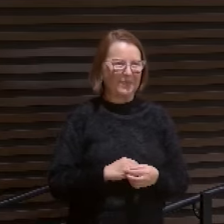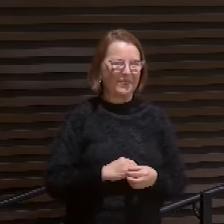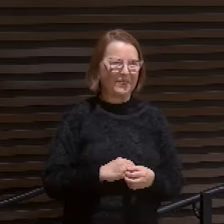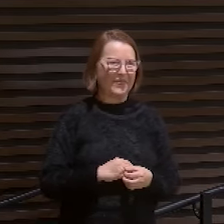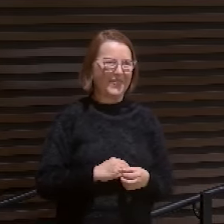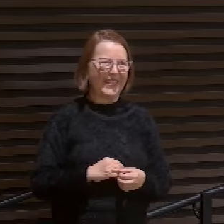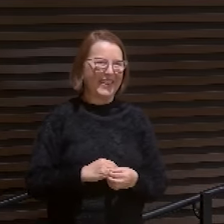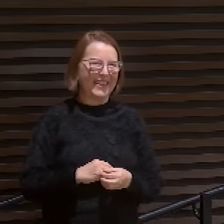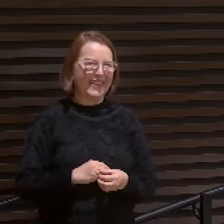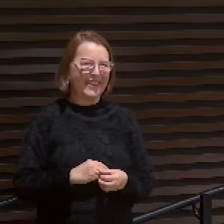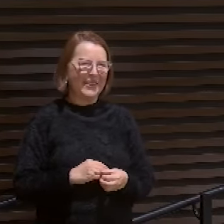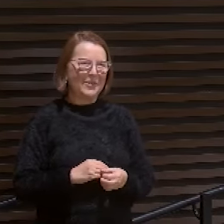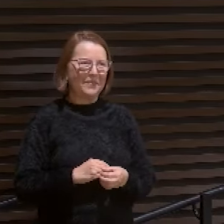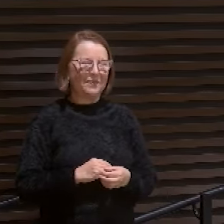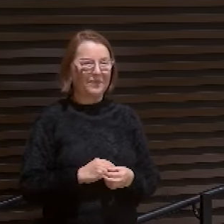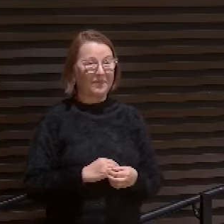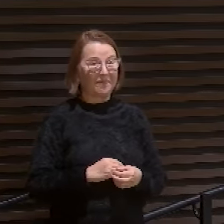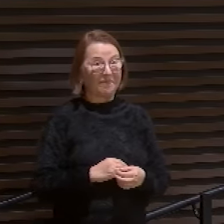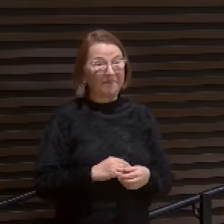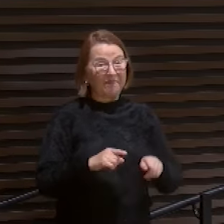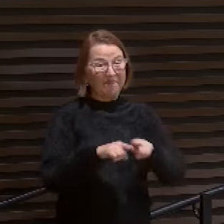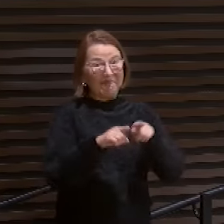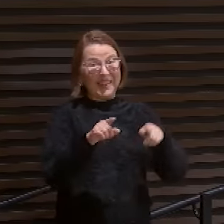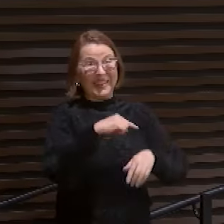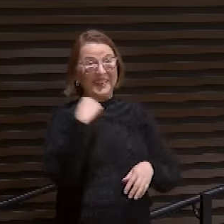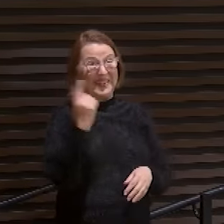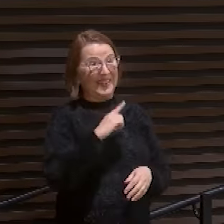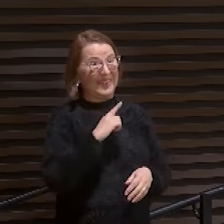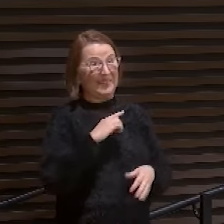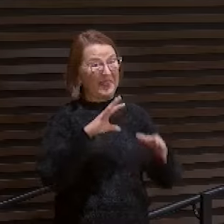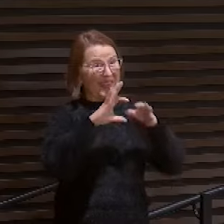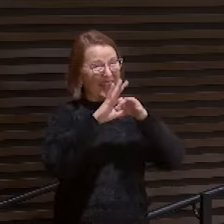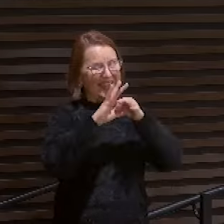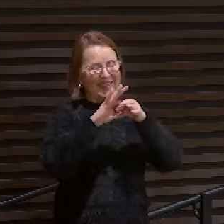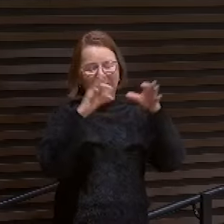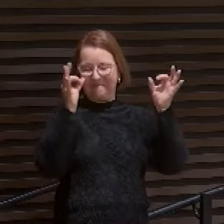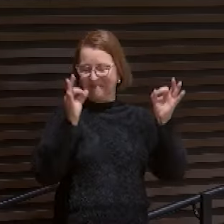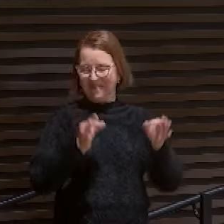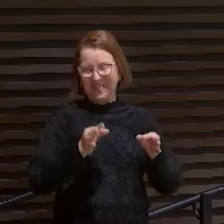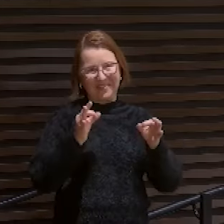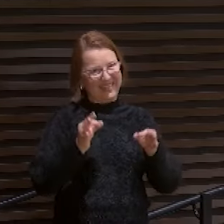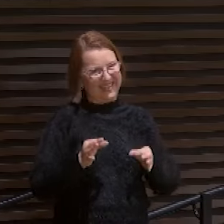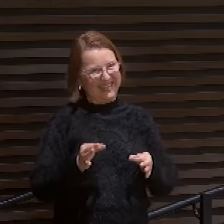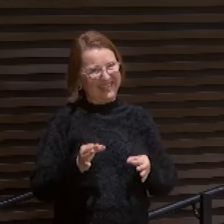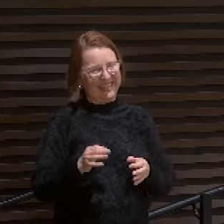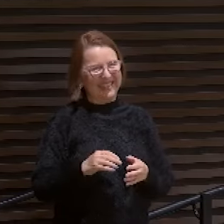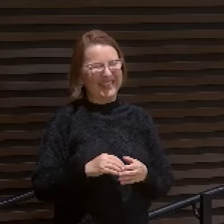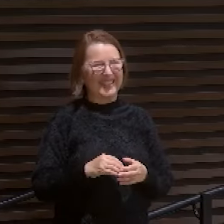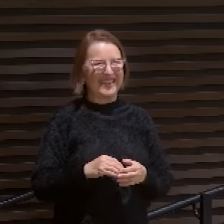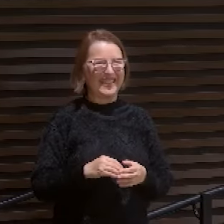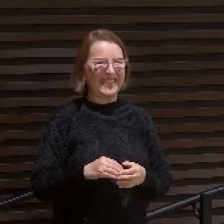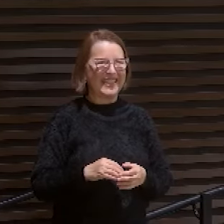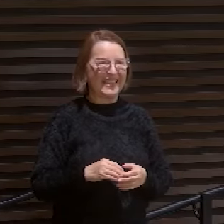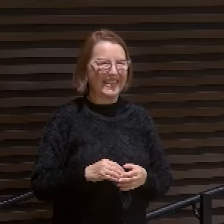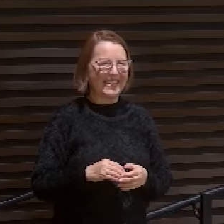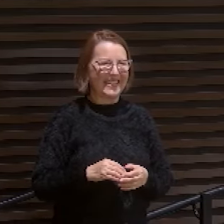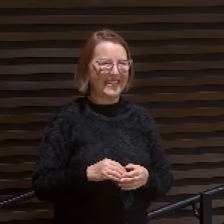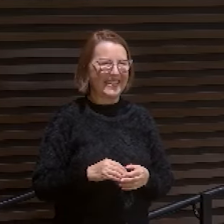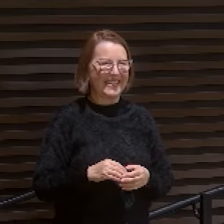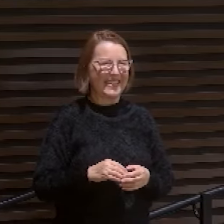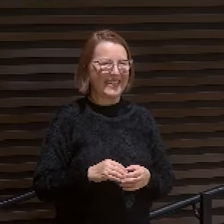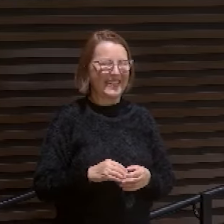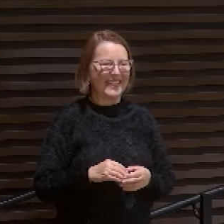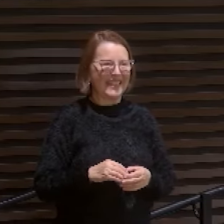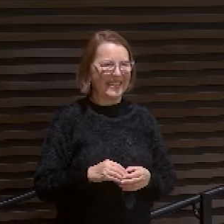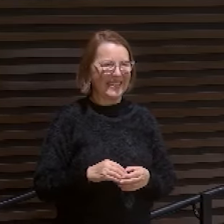Agora nós temos aqui uma aliança que não tem defeito. E não tem como você